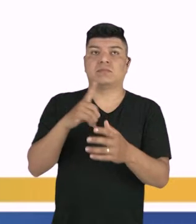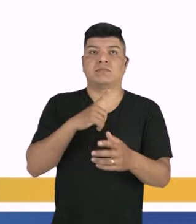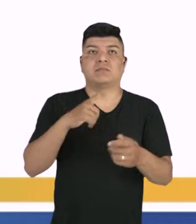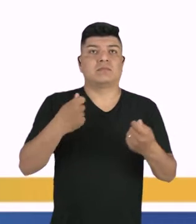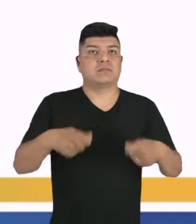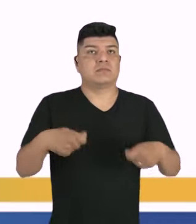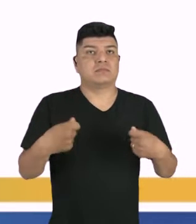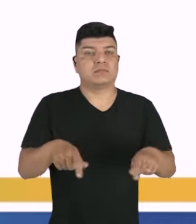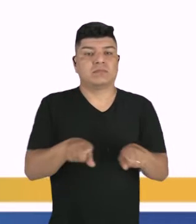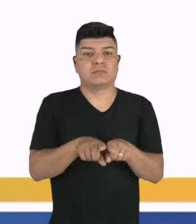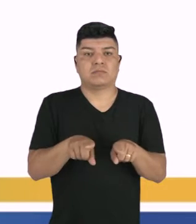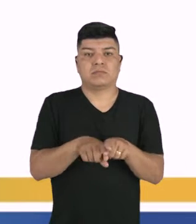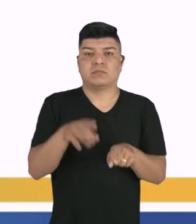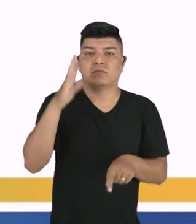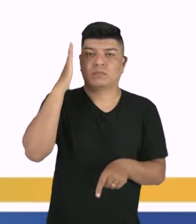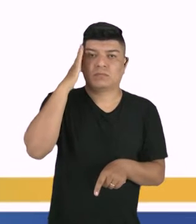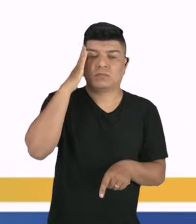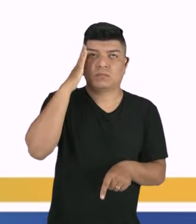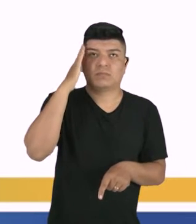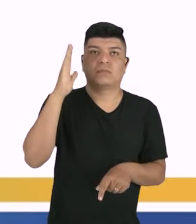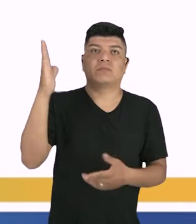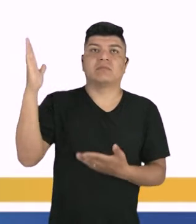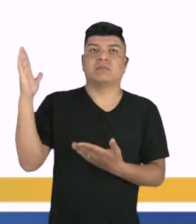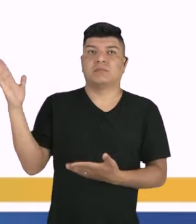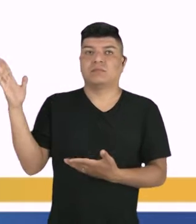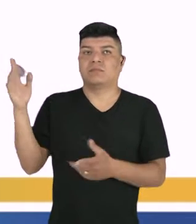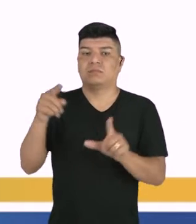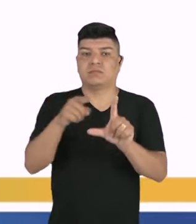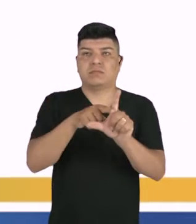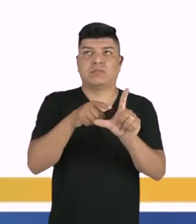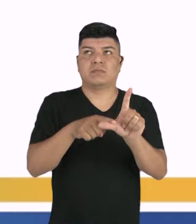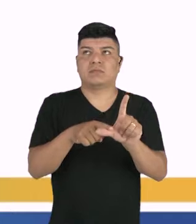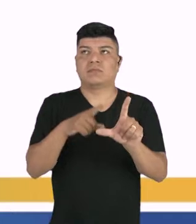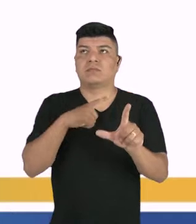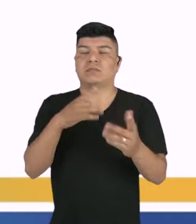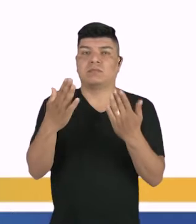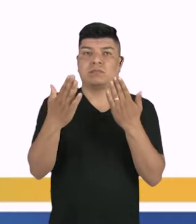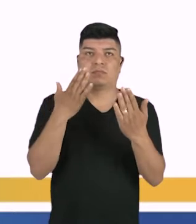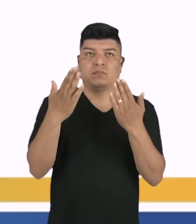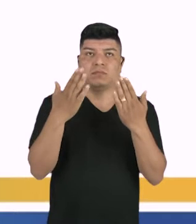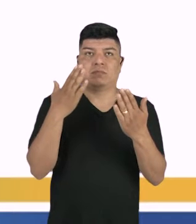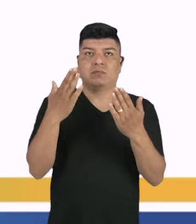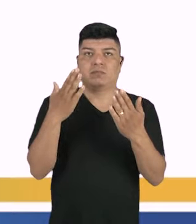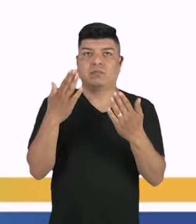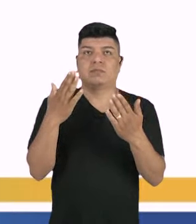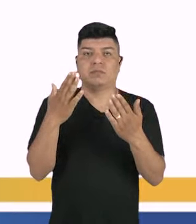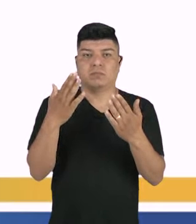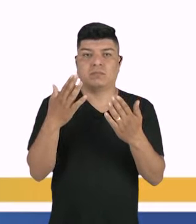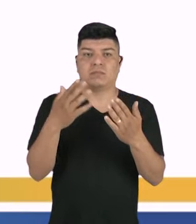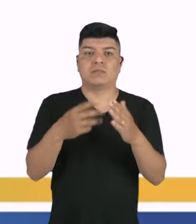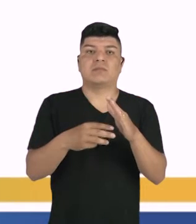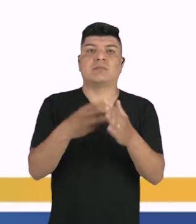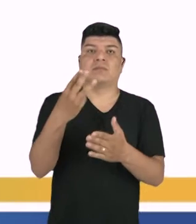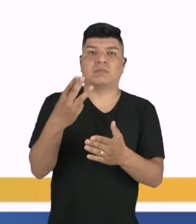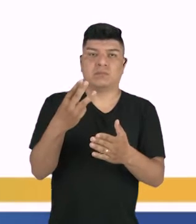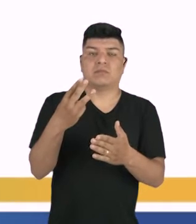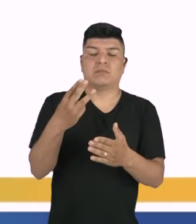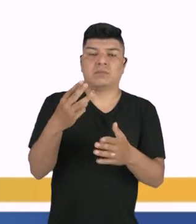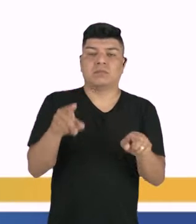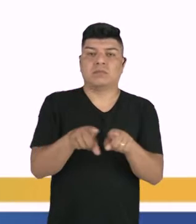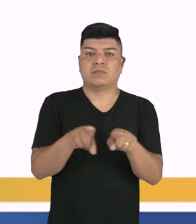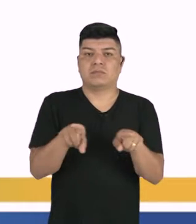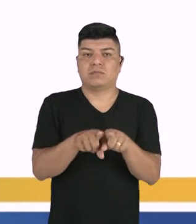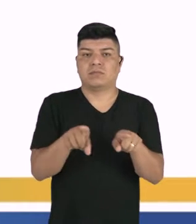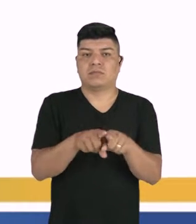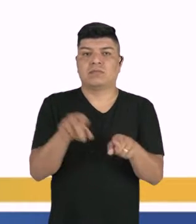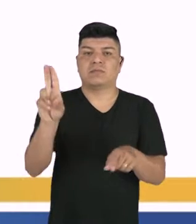devemos também saber o sinal, né, do ângulo que tem relação com a função trigonométrica, com a razão trigonométrica